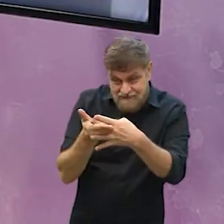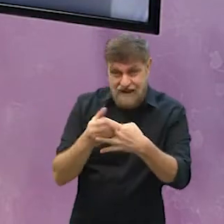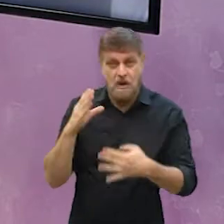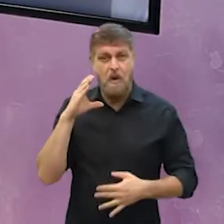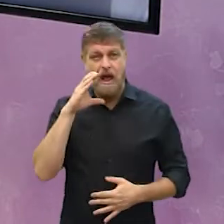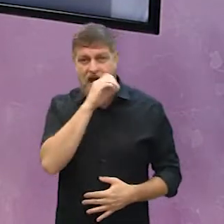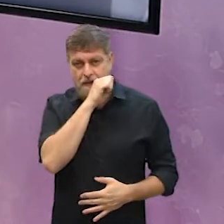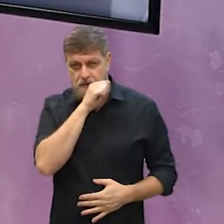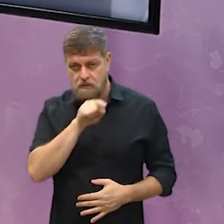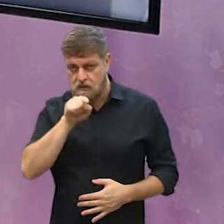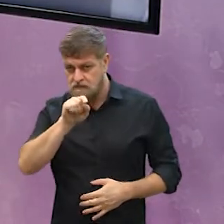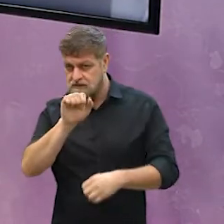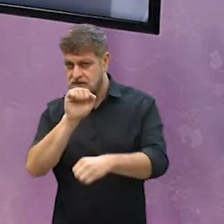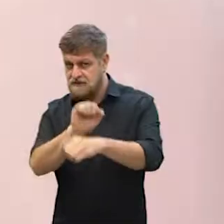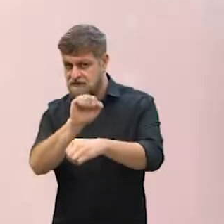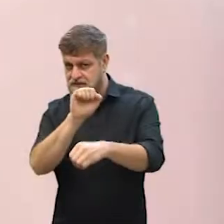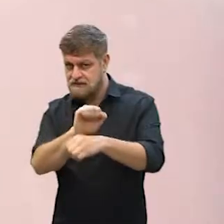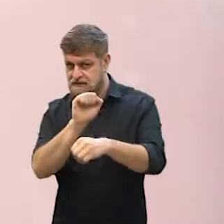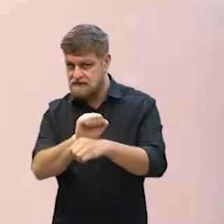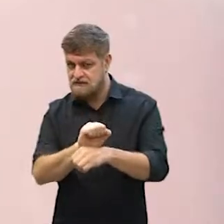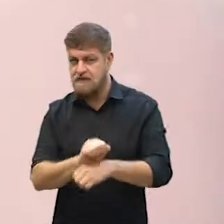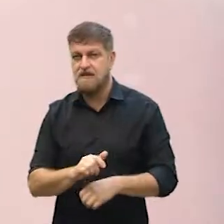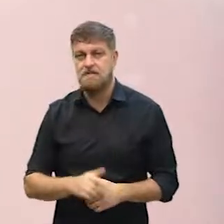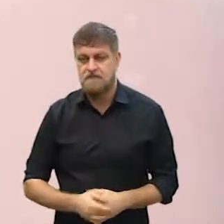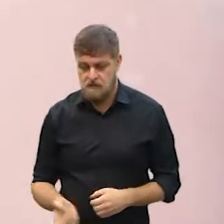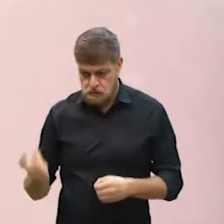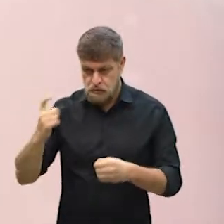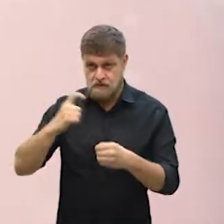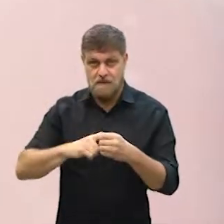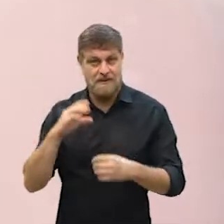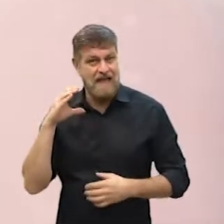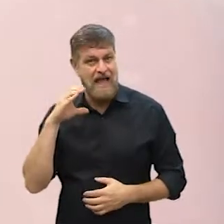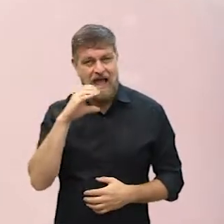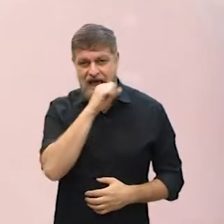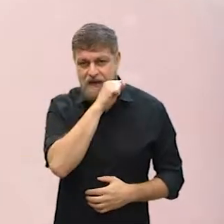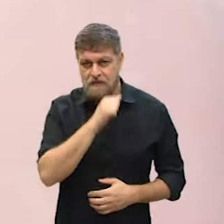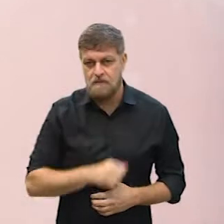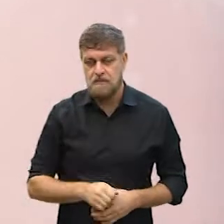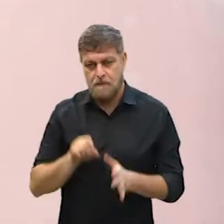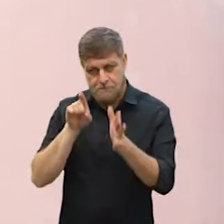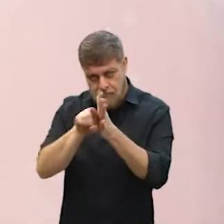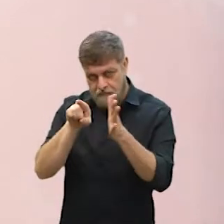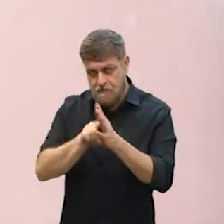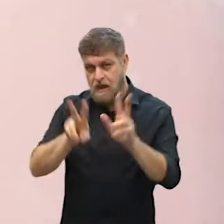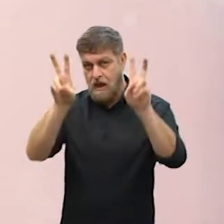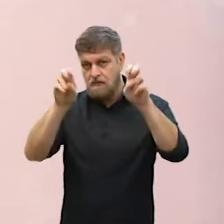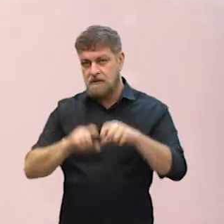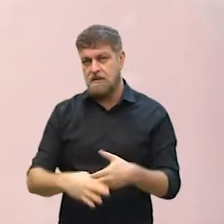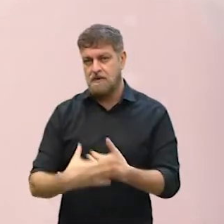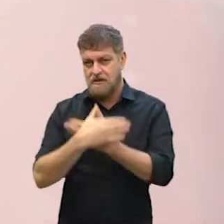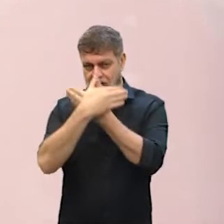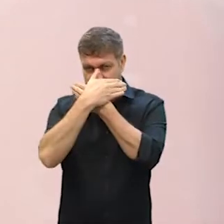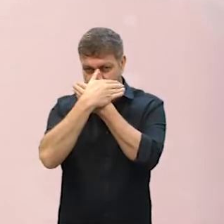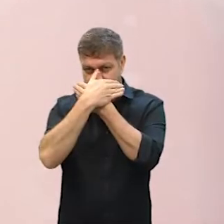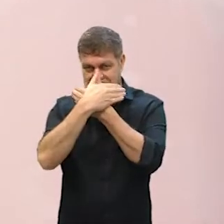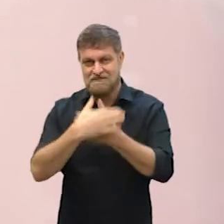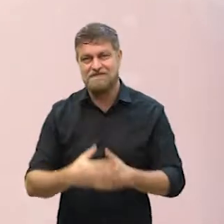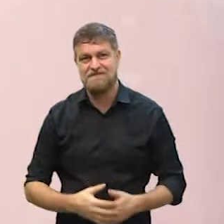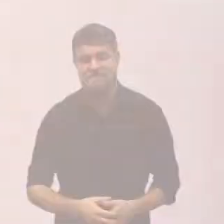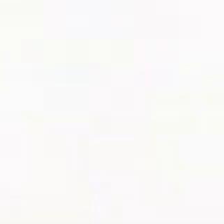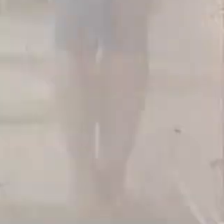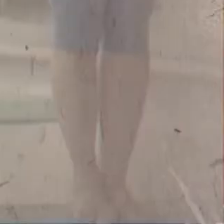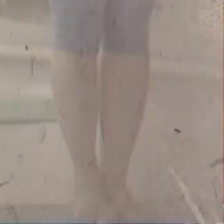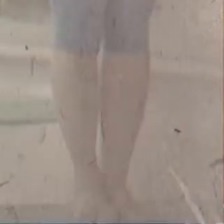preciso chamar o intervalo é rapidinho você é de casa também não sai daí a gente volta já já para continuar falando sobre